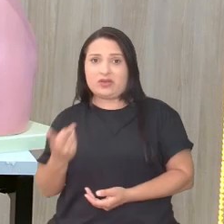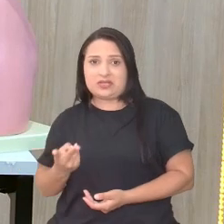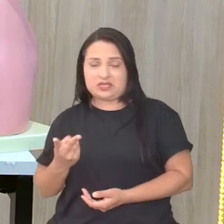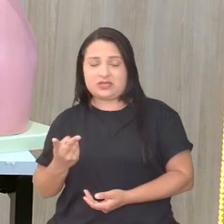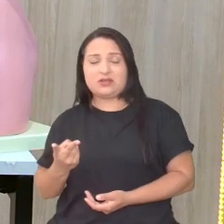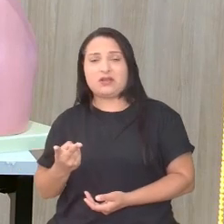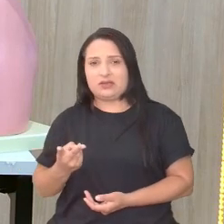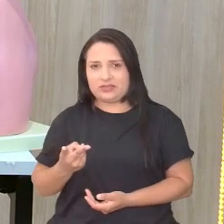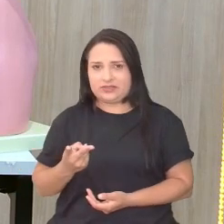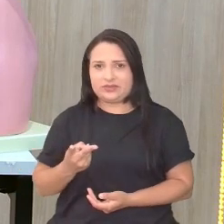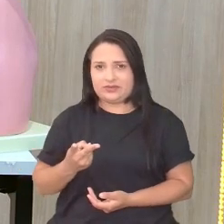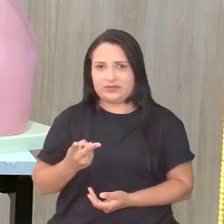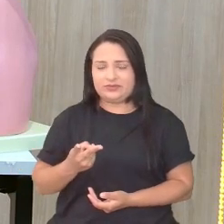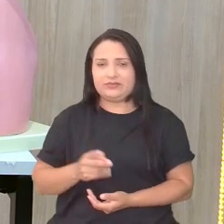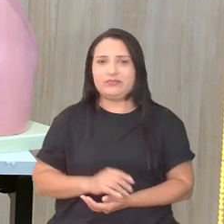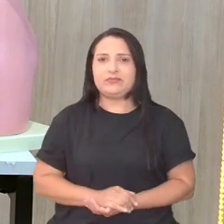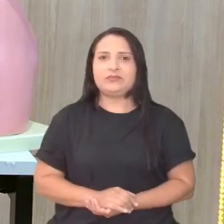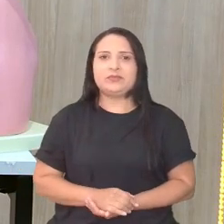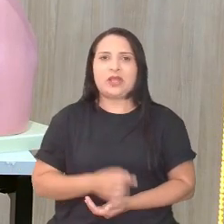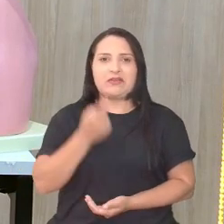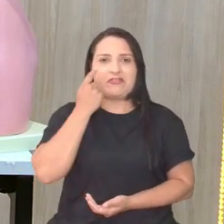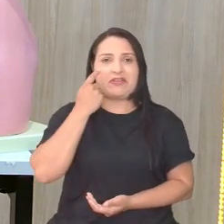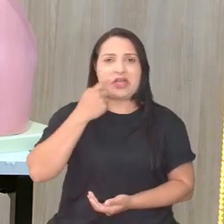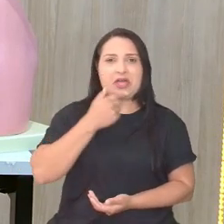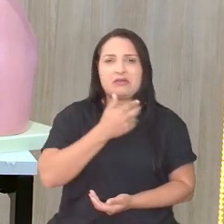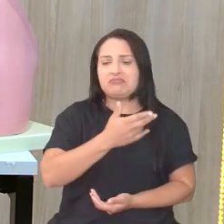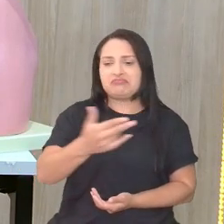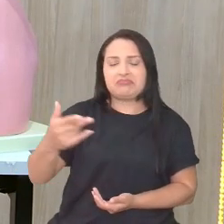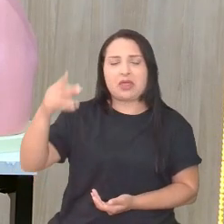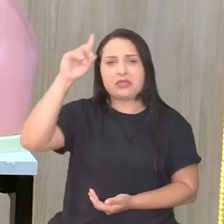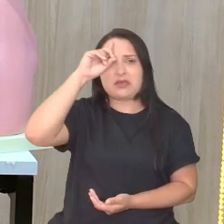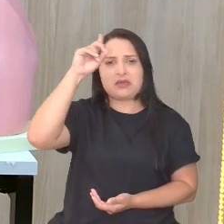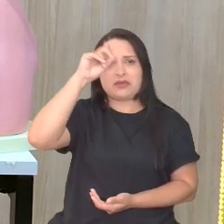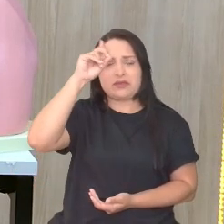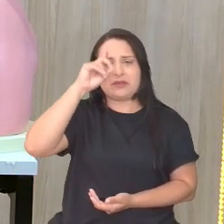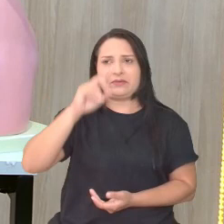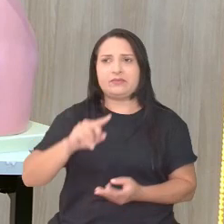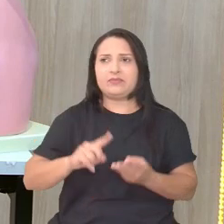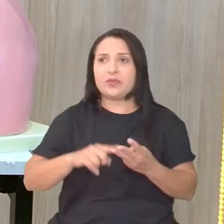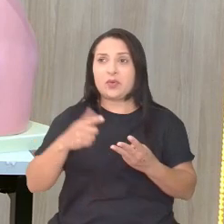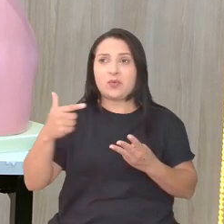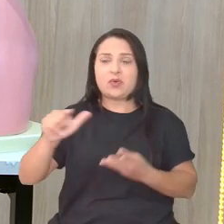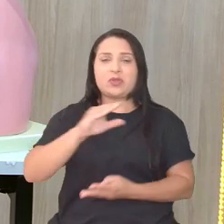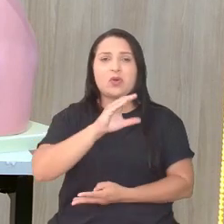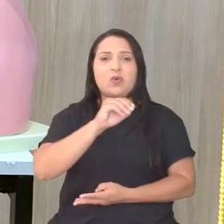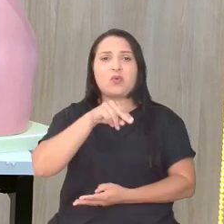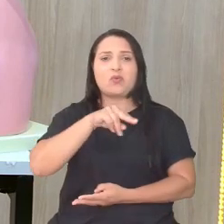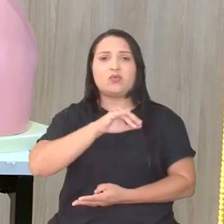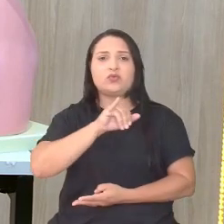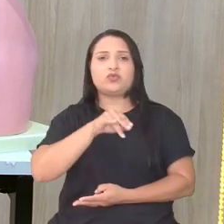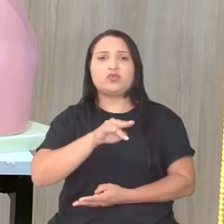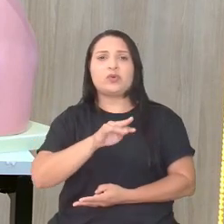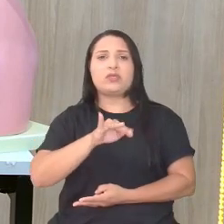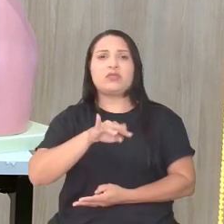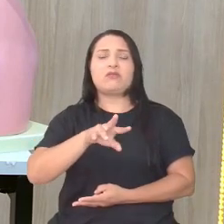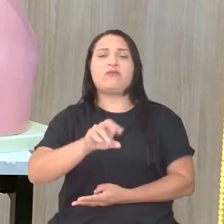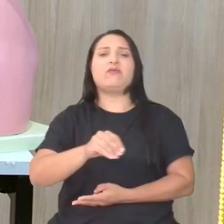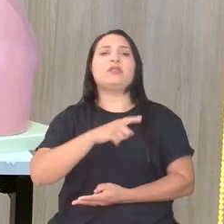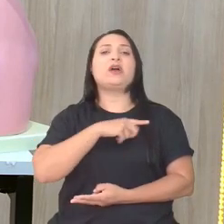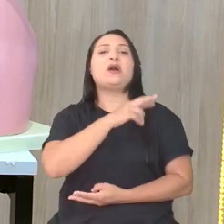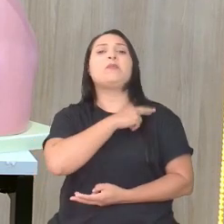a gente tem aí no nosso dia a dia. O outro é o tecido conjuntivo. Como eu disse para vocês, olha, ele é responsável